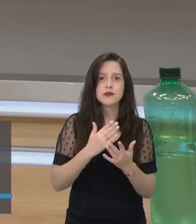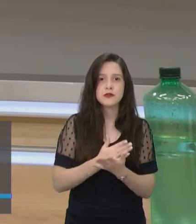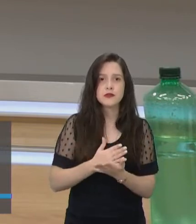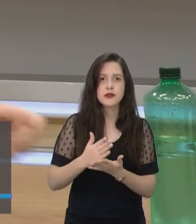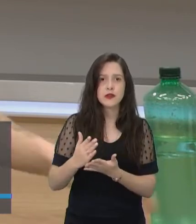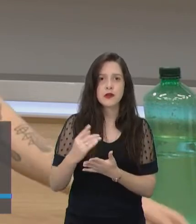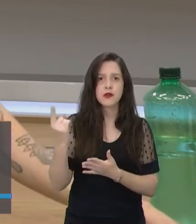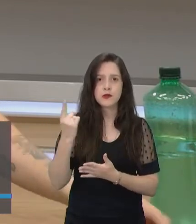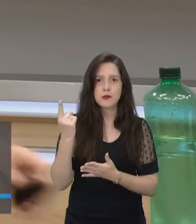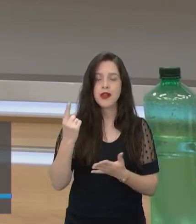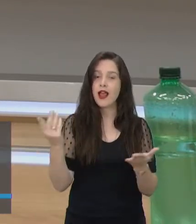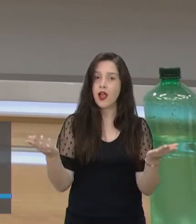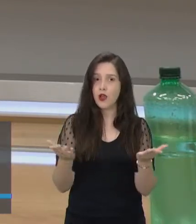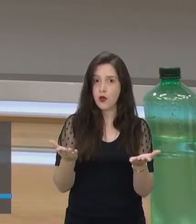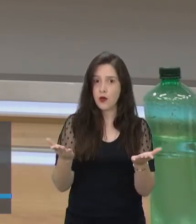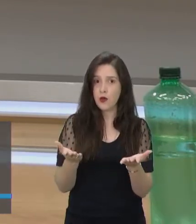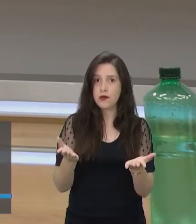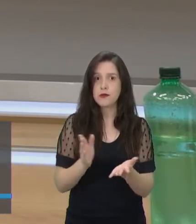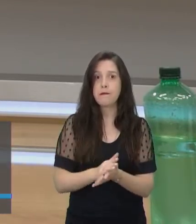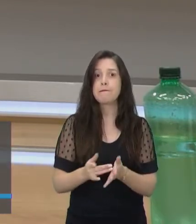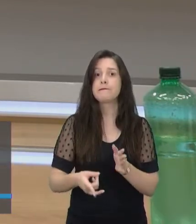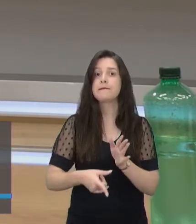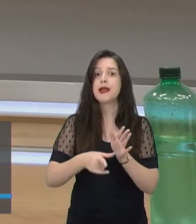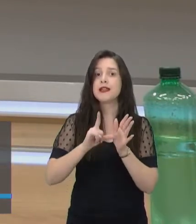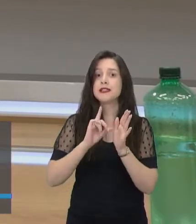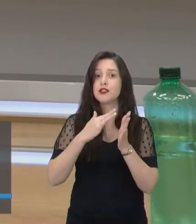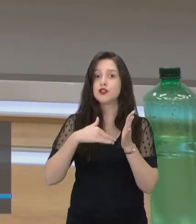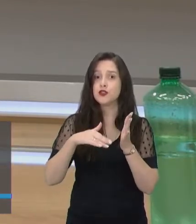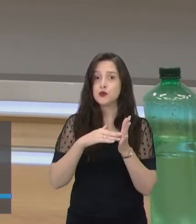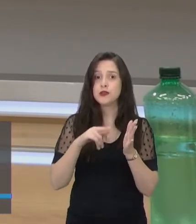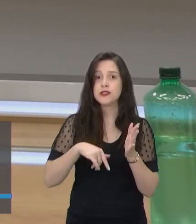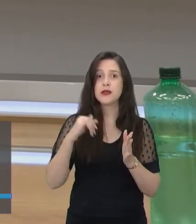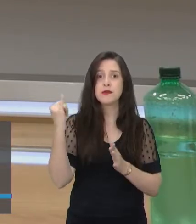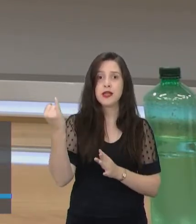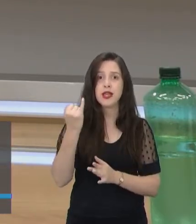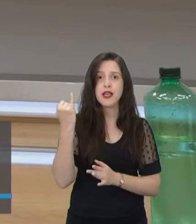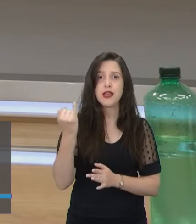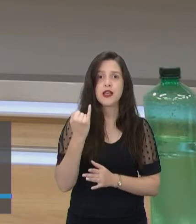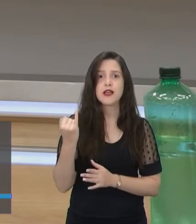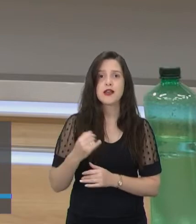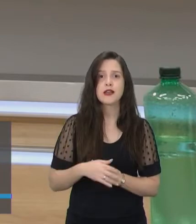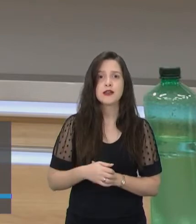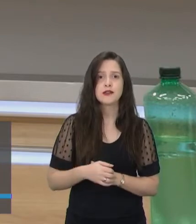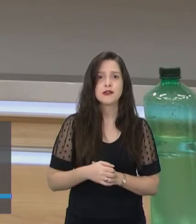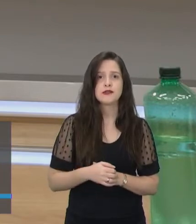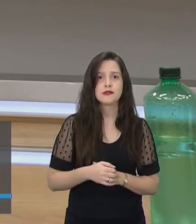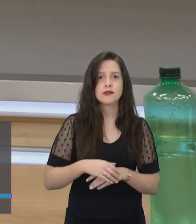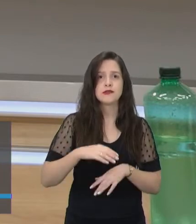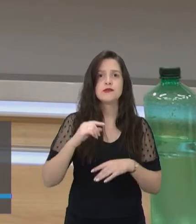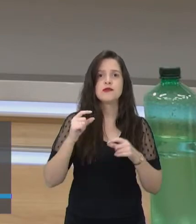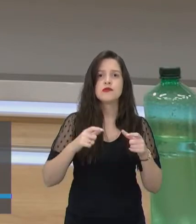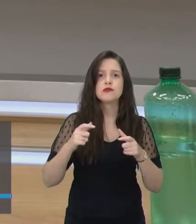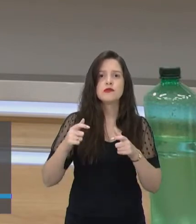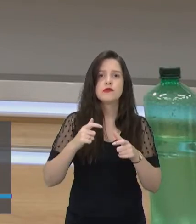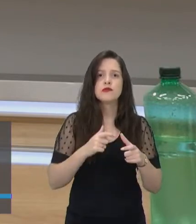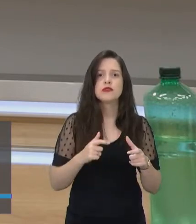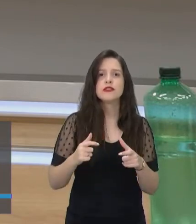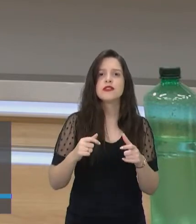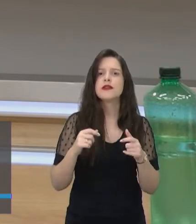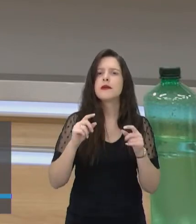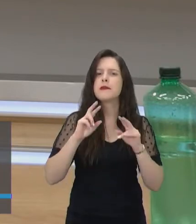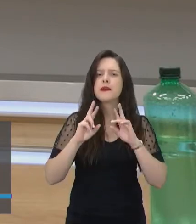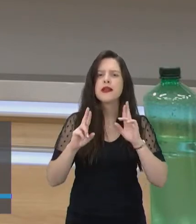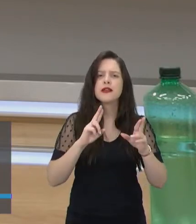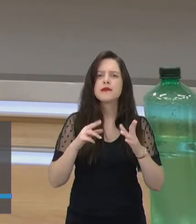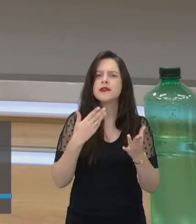primeira agora. Mas antes de tudo, sempre importante relembrar aonde a gente está aqui no percurso para ninguém se